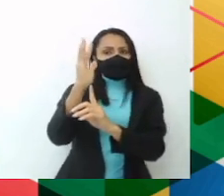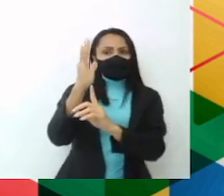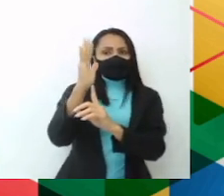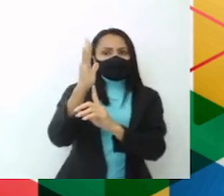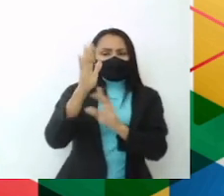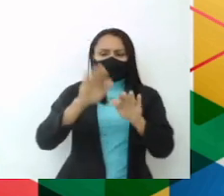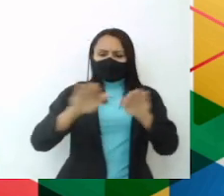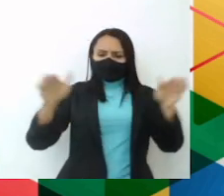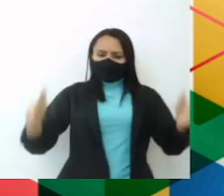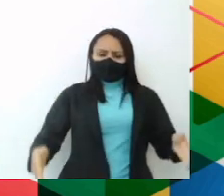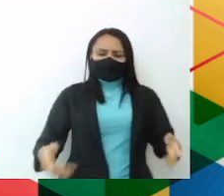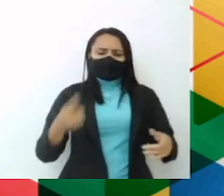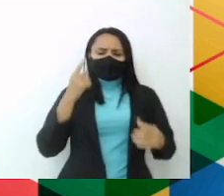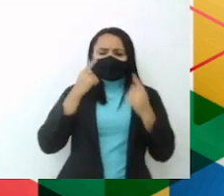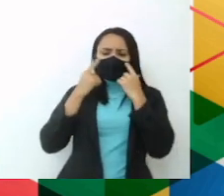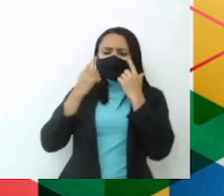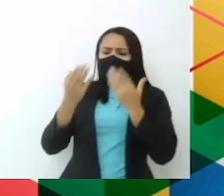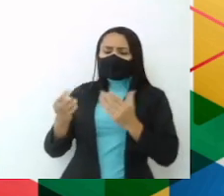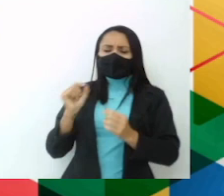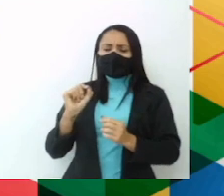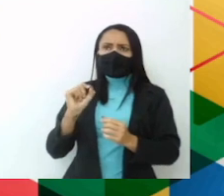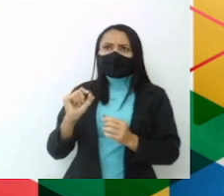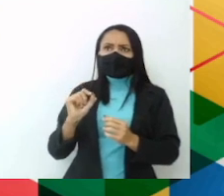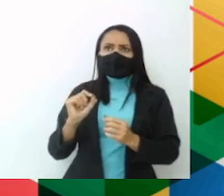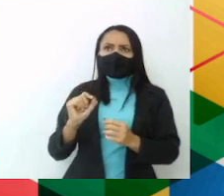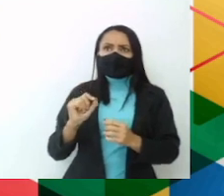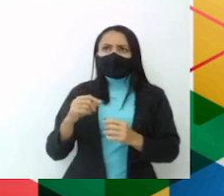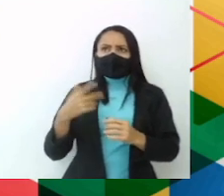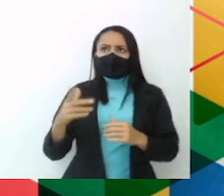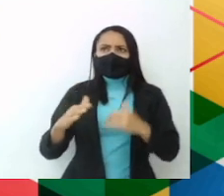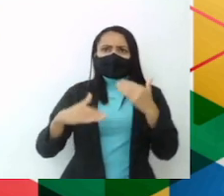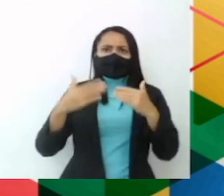mesa e observou que, passados